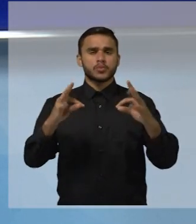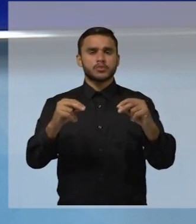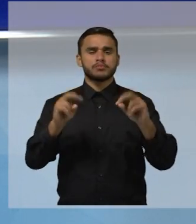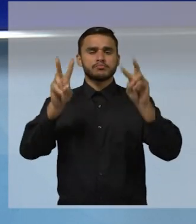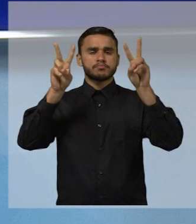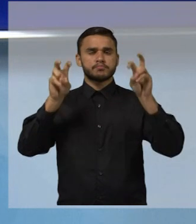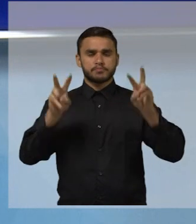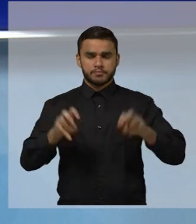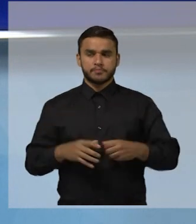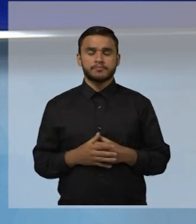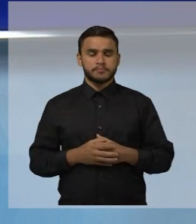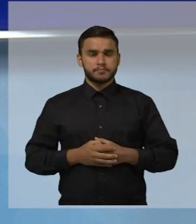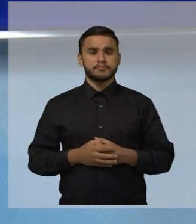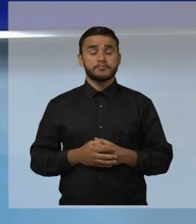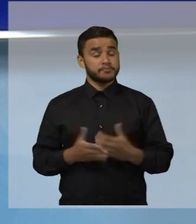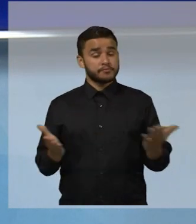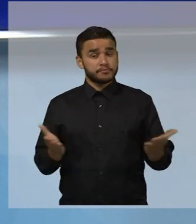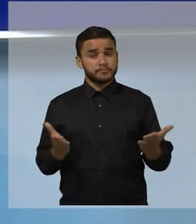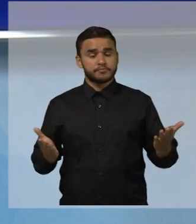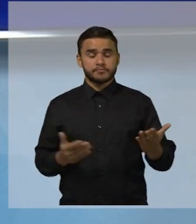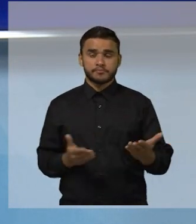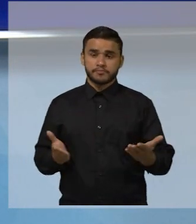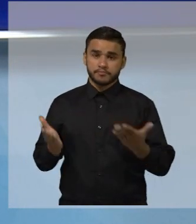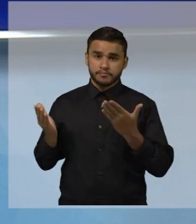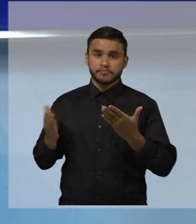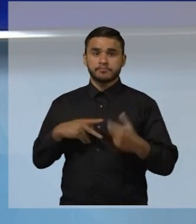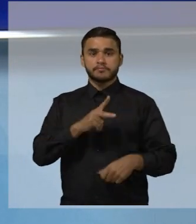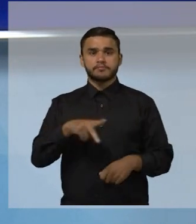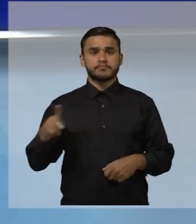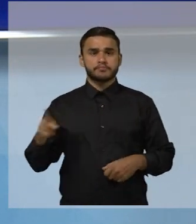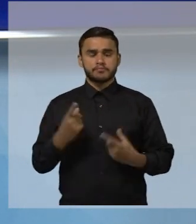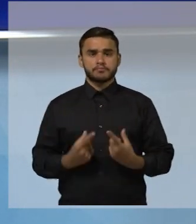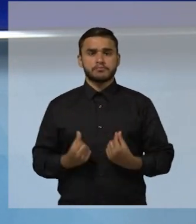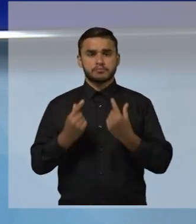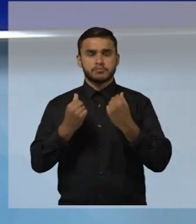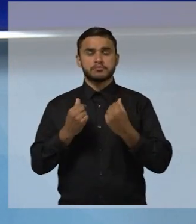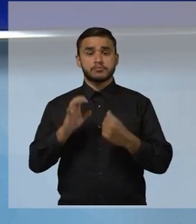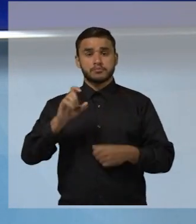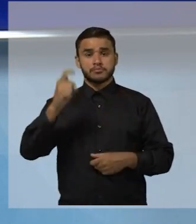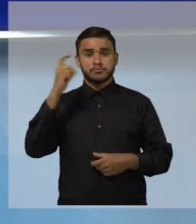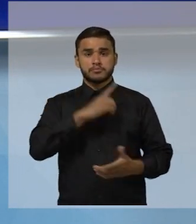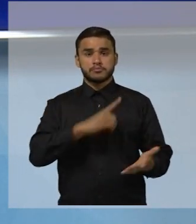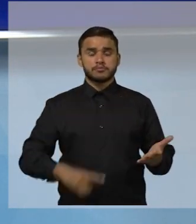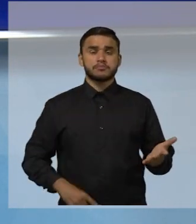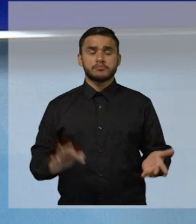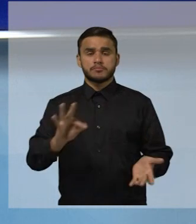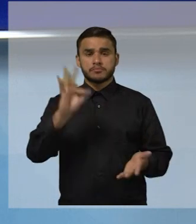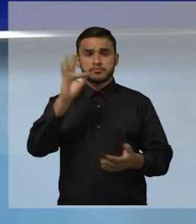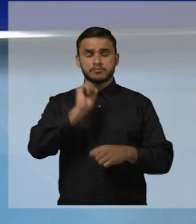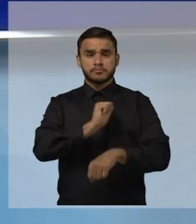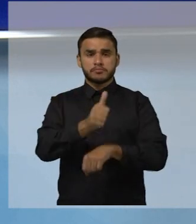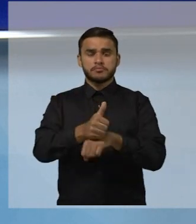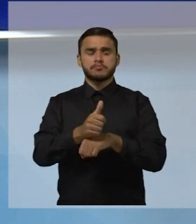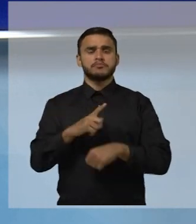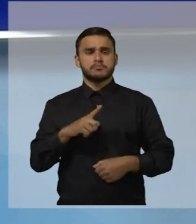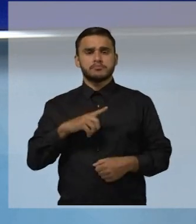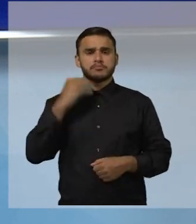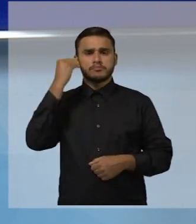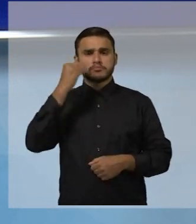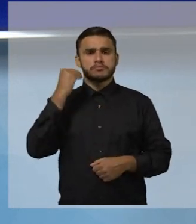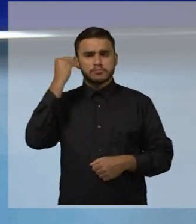aspectos. O professor, economista, ex-deputado federal constituinte de longo